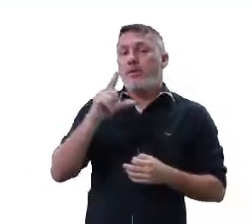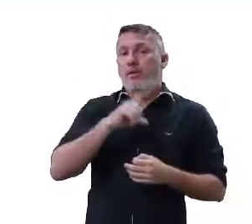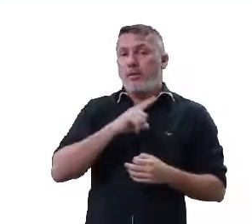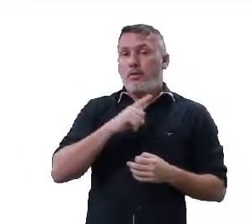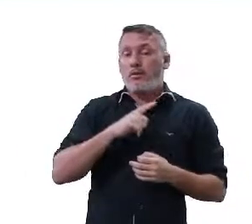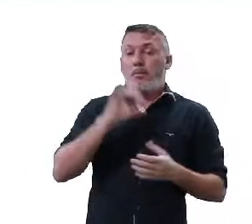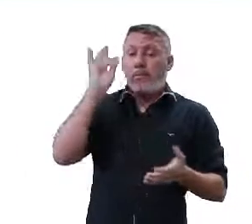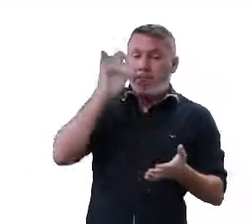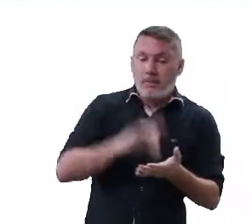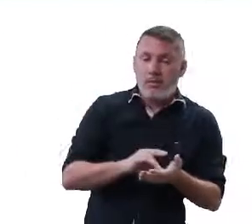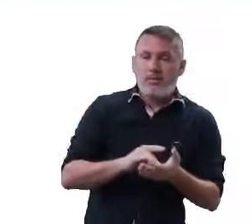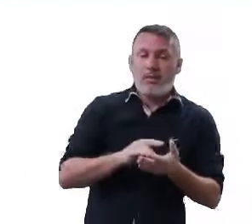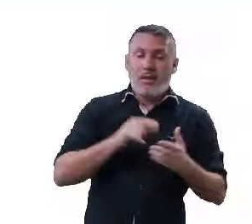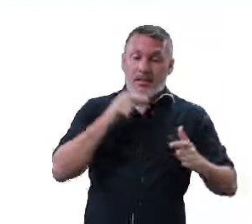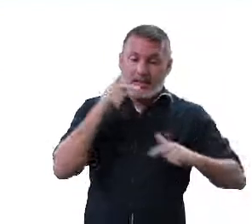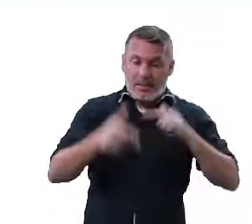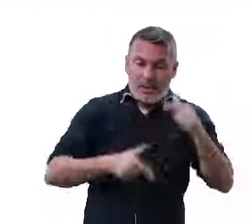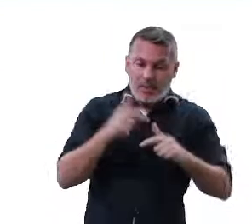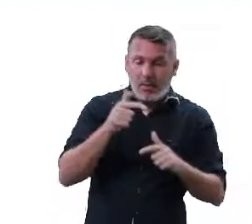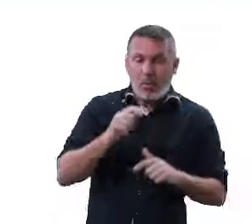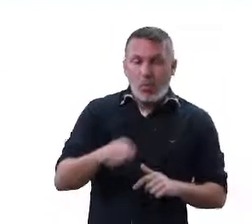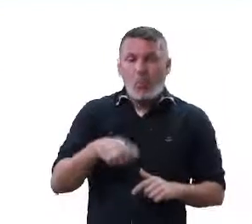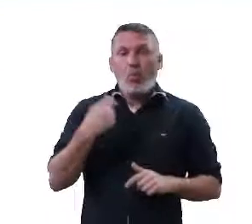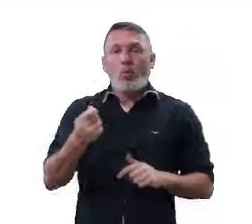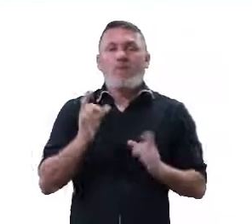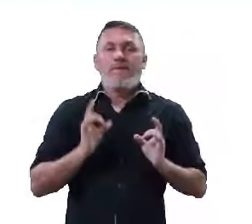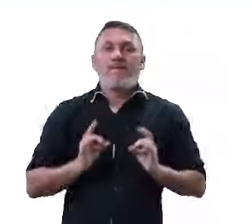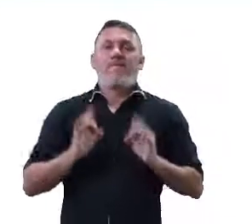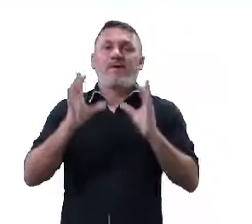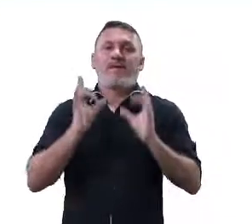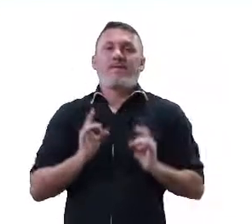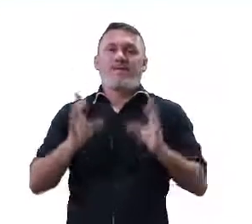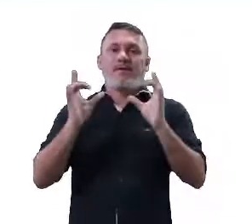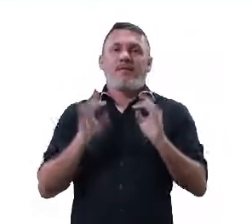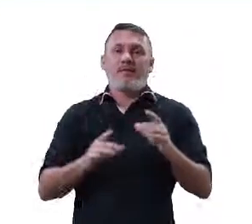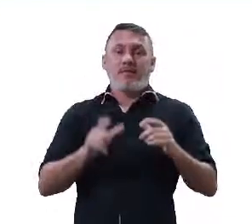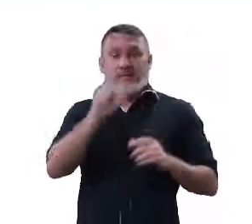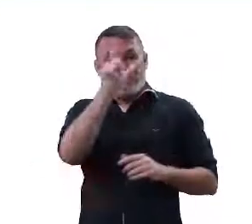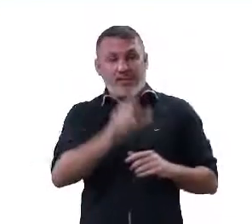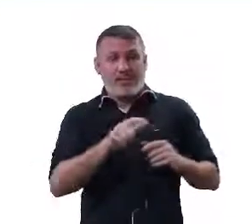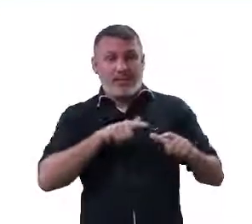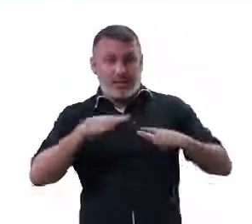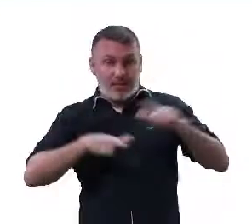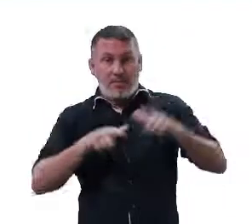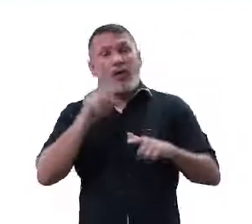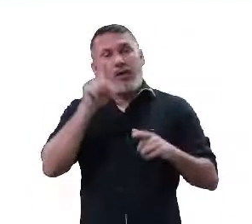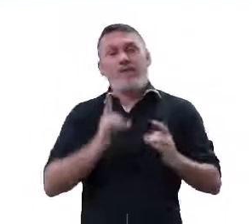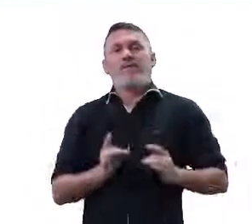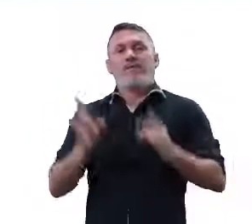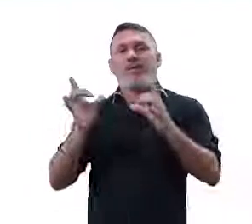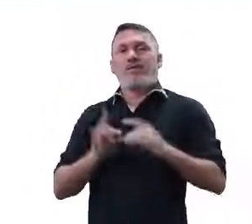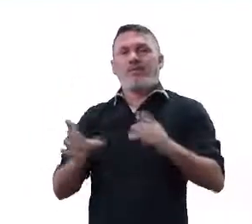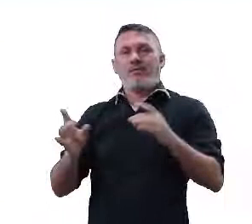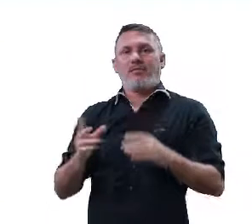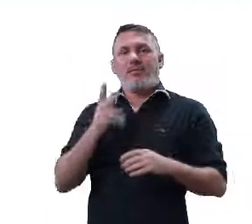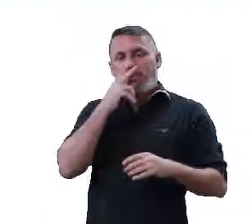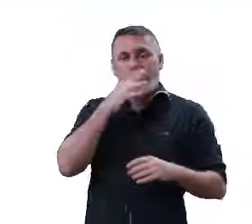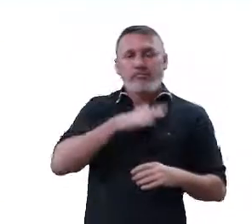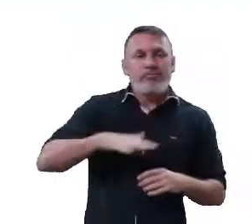da força de trabalho como mercadoria. Tá? Então, isso é bastante interessante, por quê?